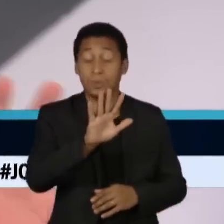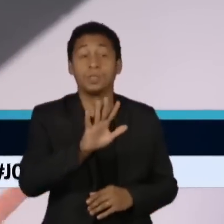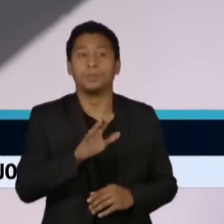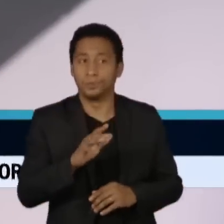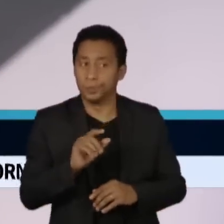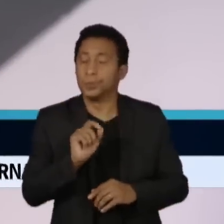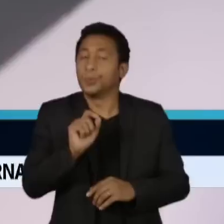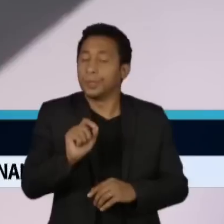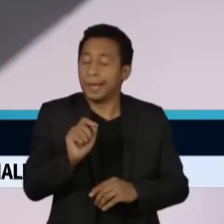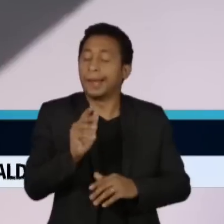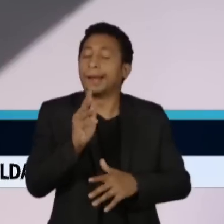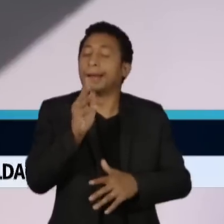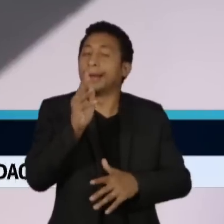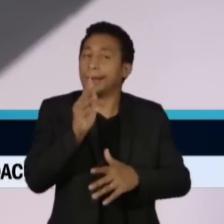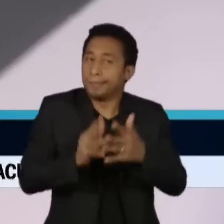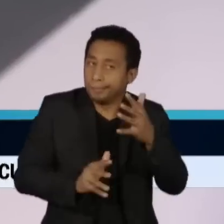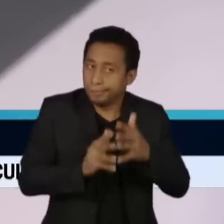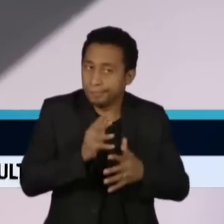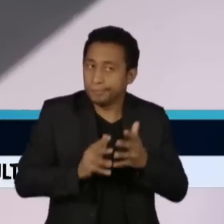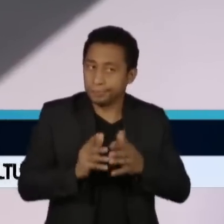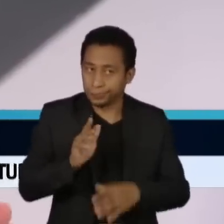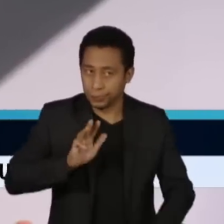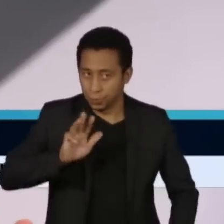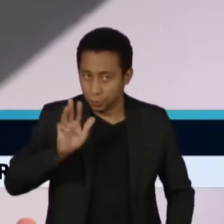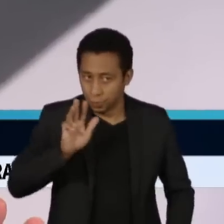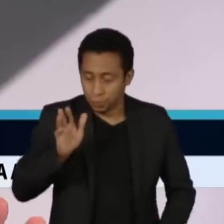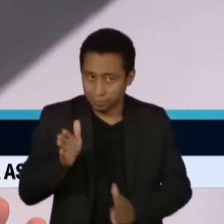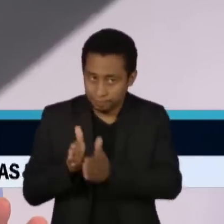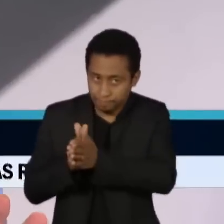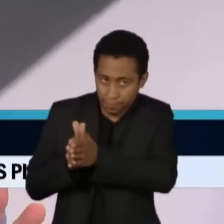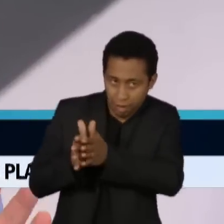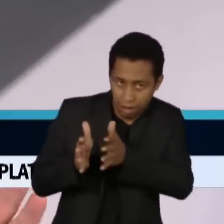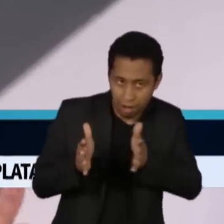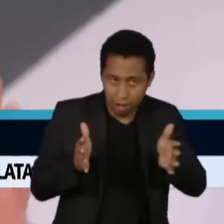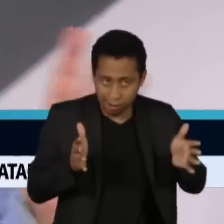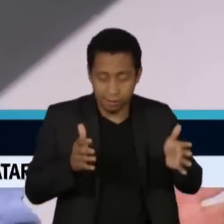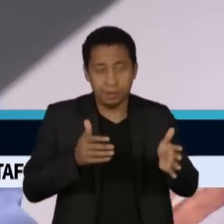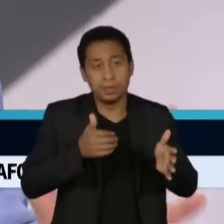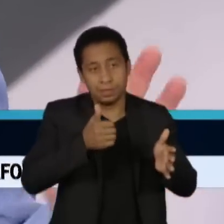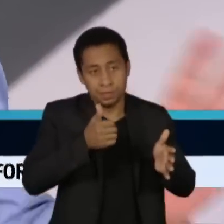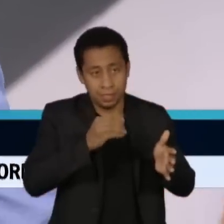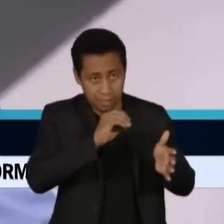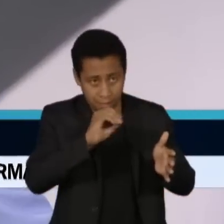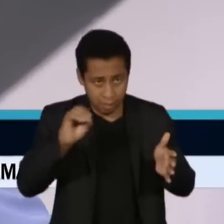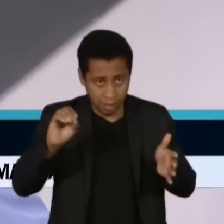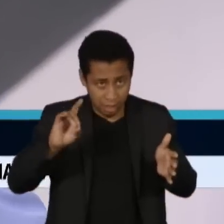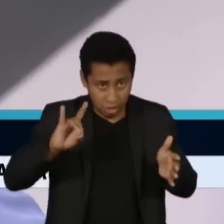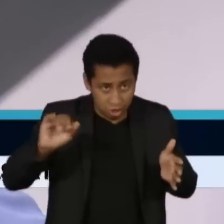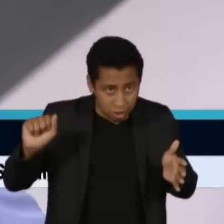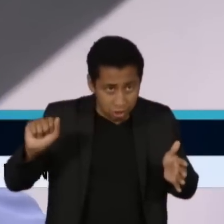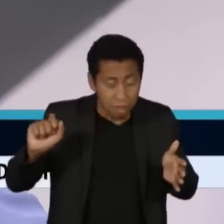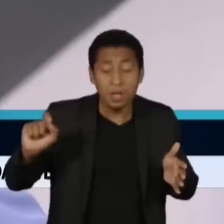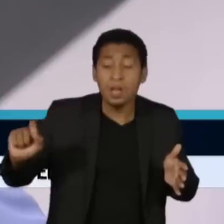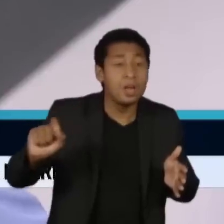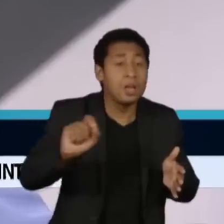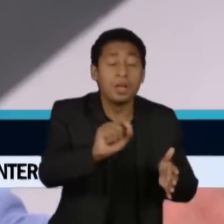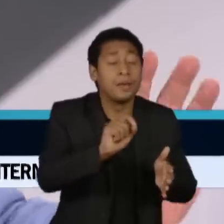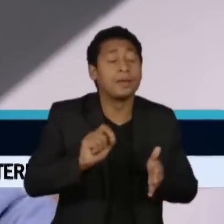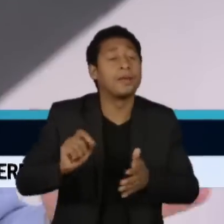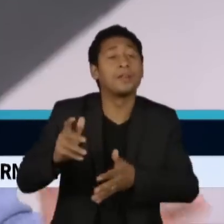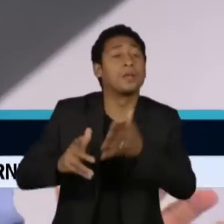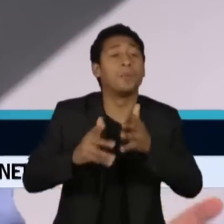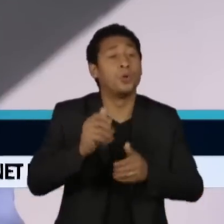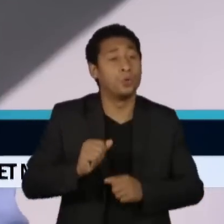atrapalharam o Lula nesse sem primeiros dias foi o PT porque ele joga quando ele joga para essa galera